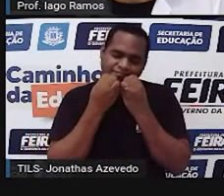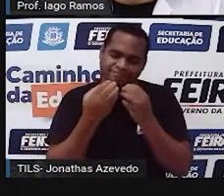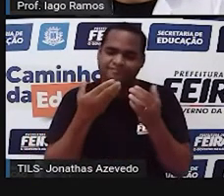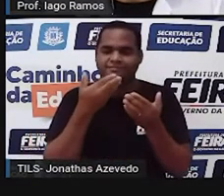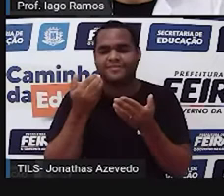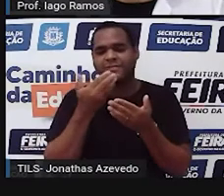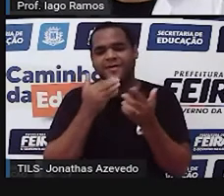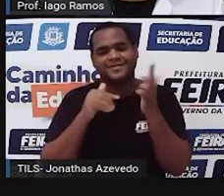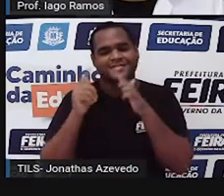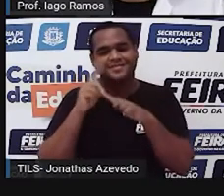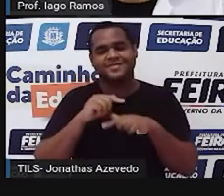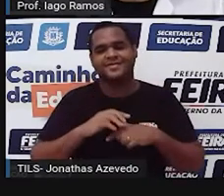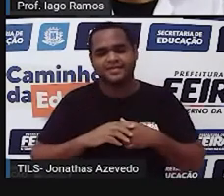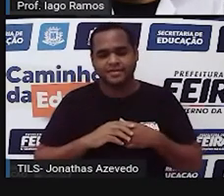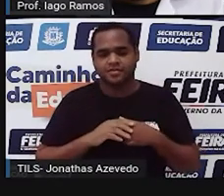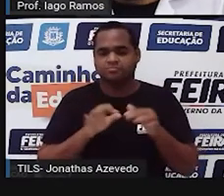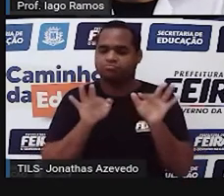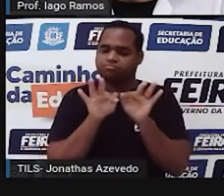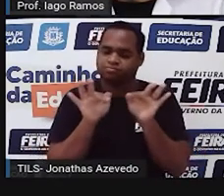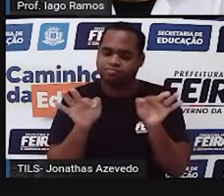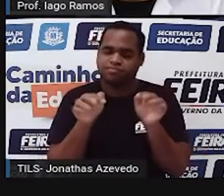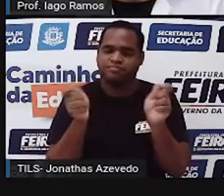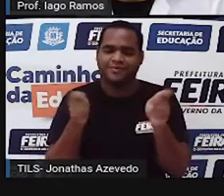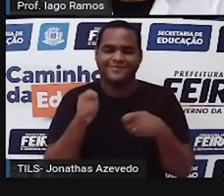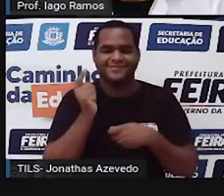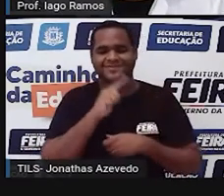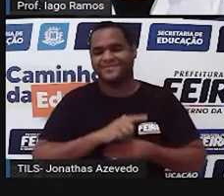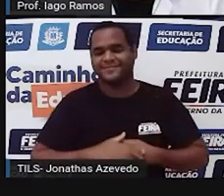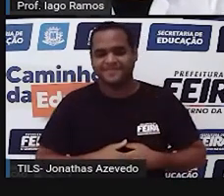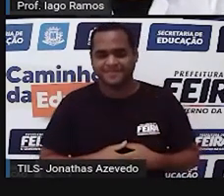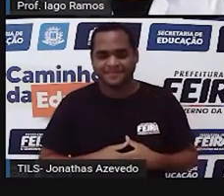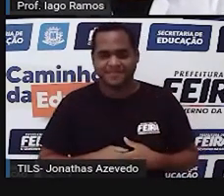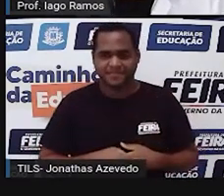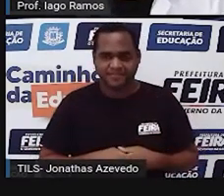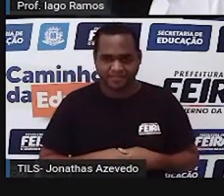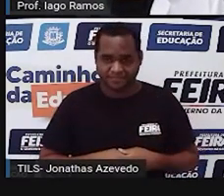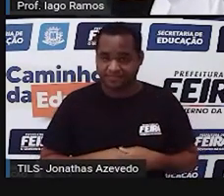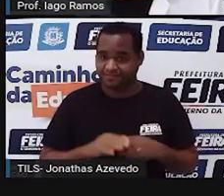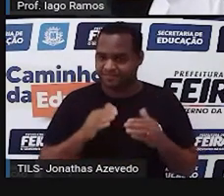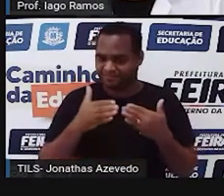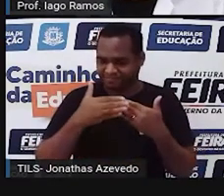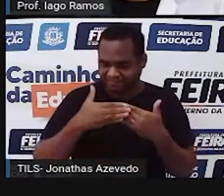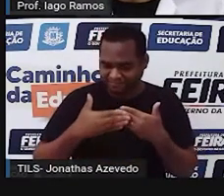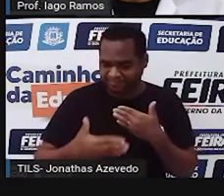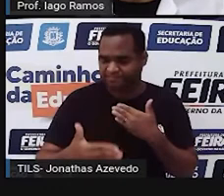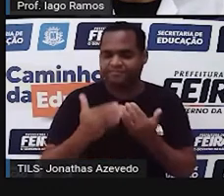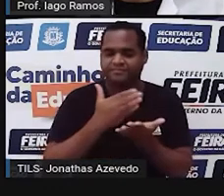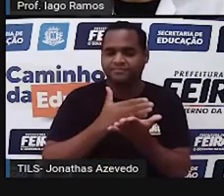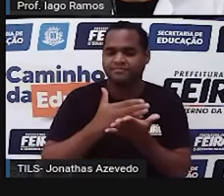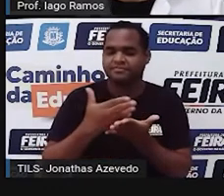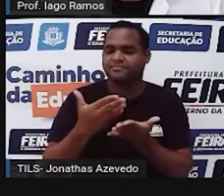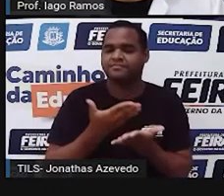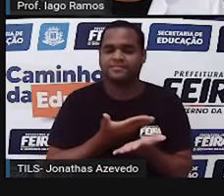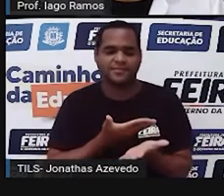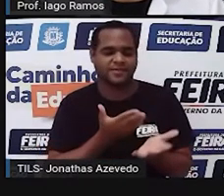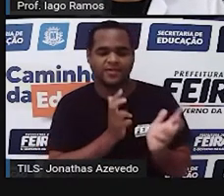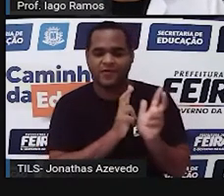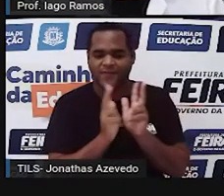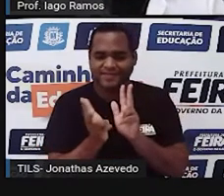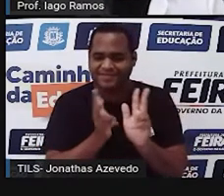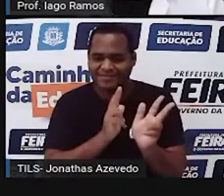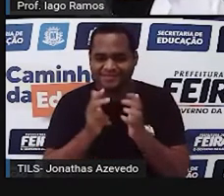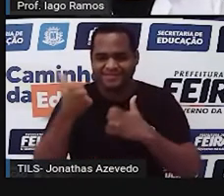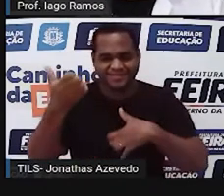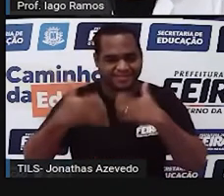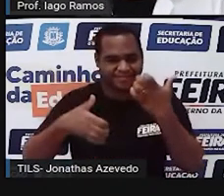jeito que a gente conseguir jeito que for mais tá bom bom então vamos lá né Como está o nosso papo eu nosso